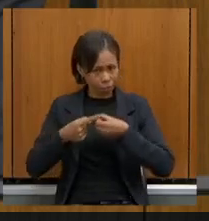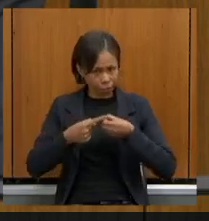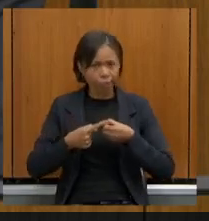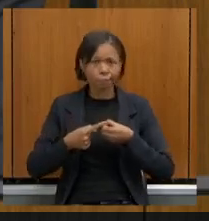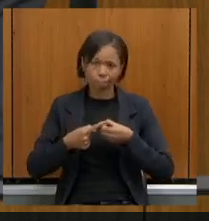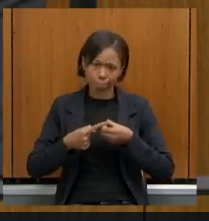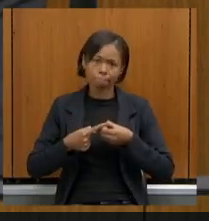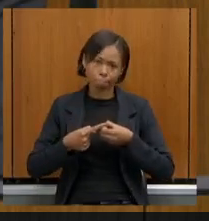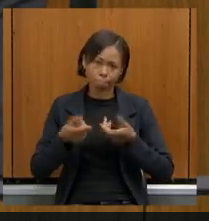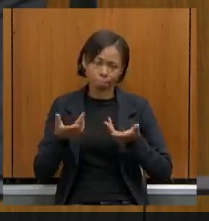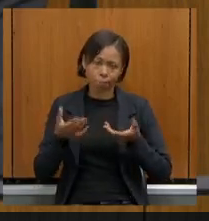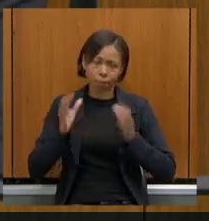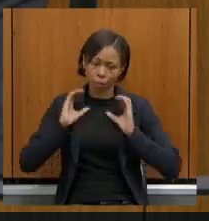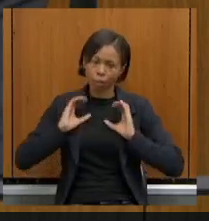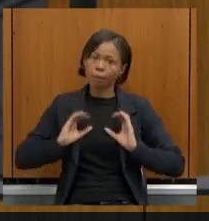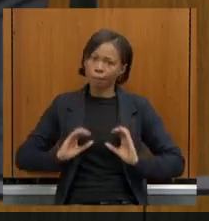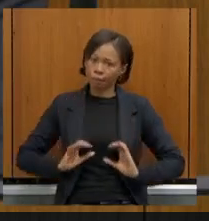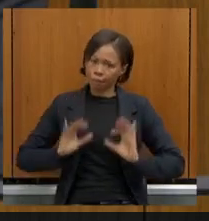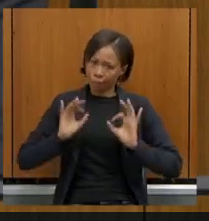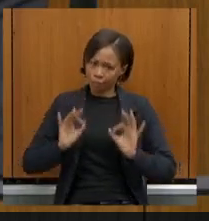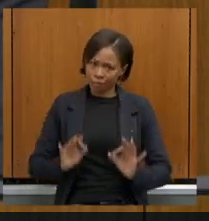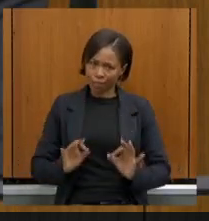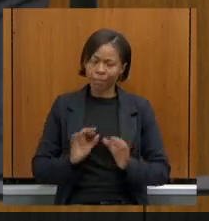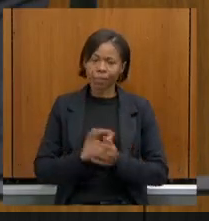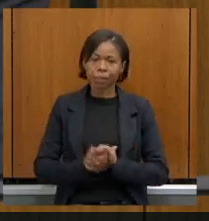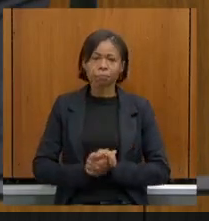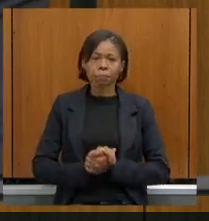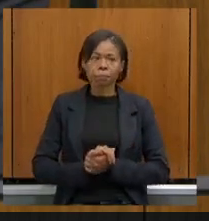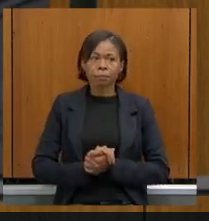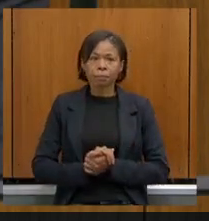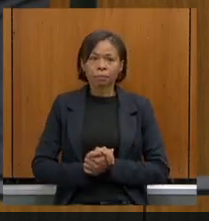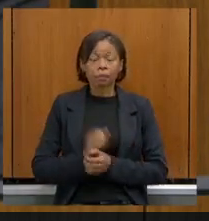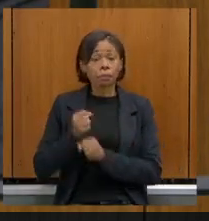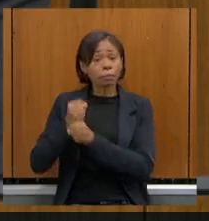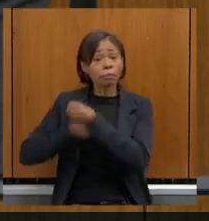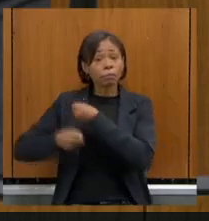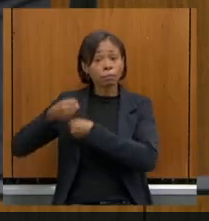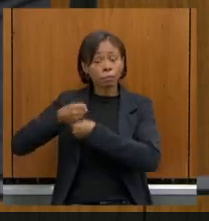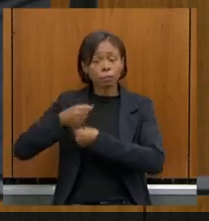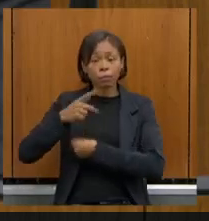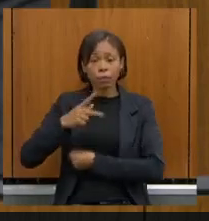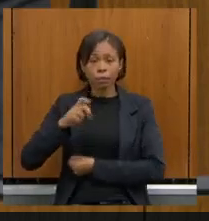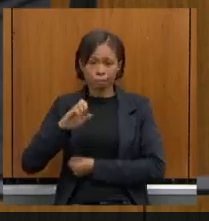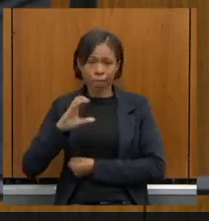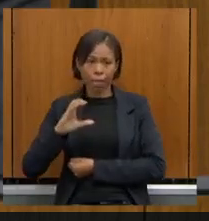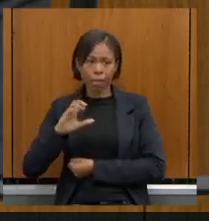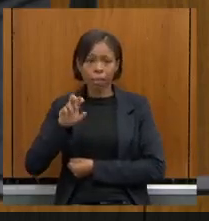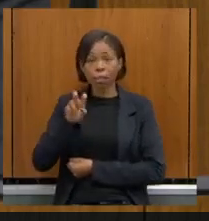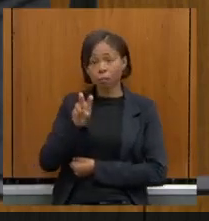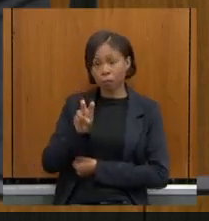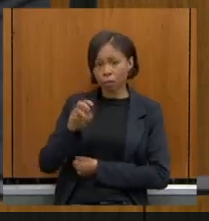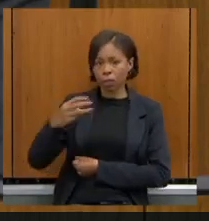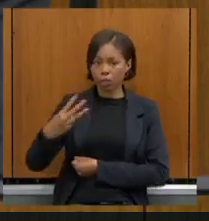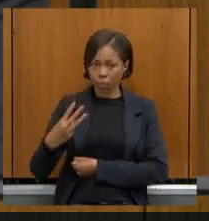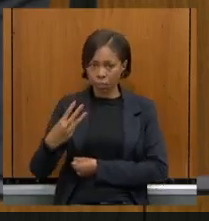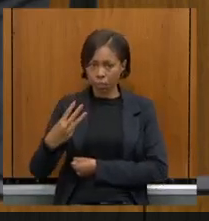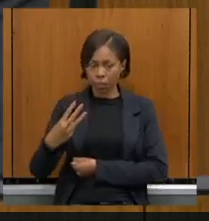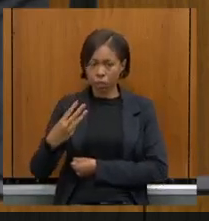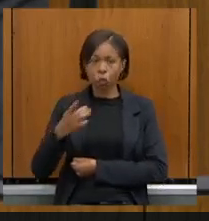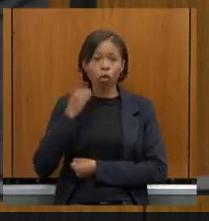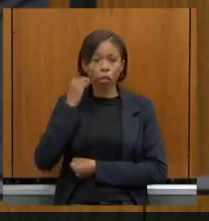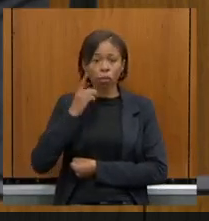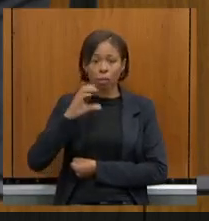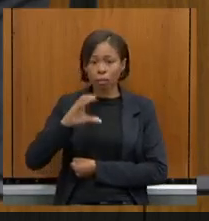cívico conseguimos aí no ano passado a PEC 53 de autoria do deputado Cleito com